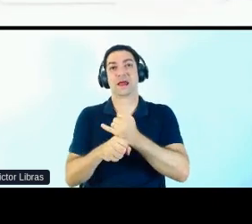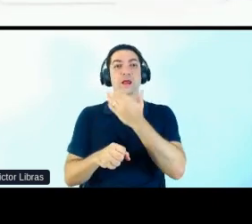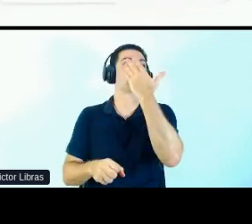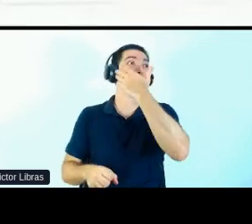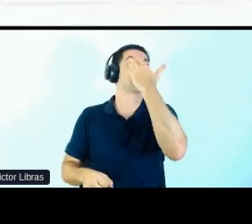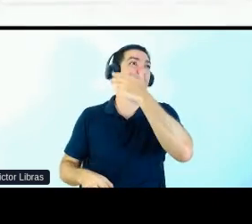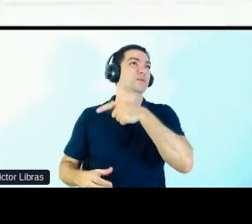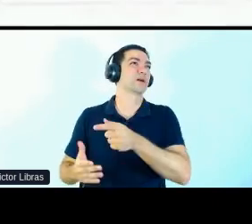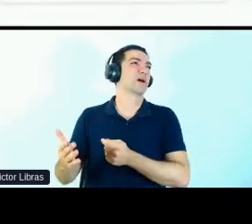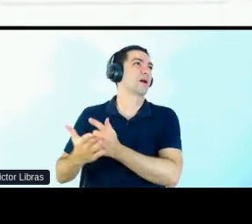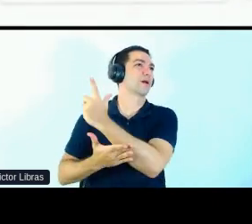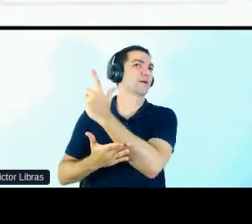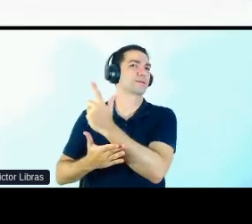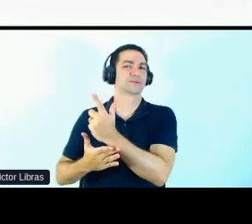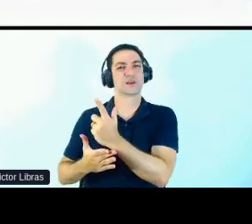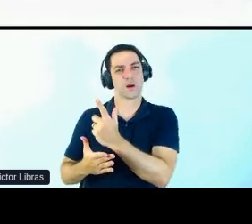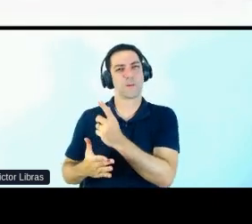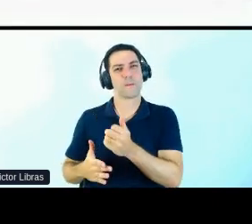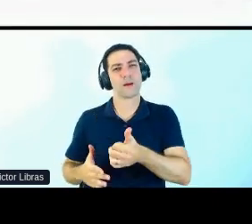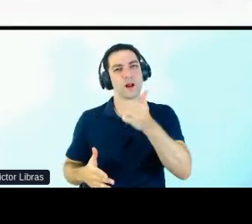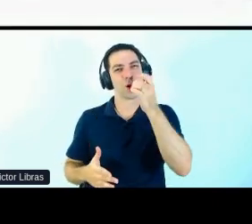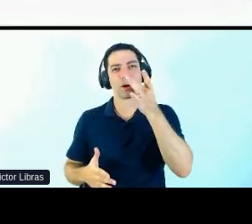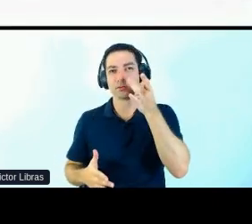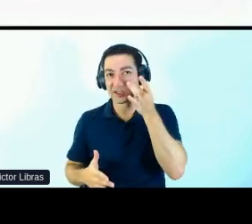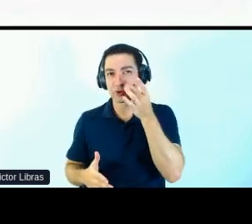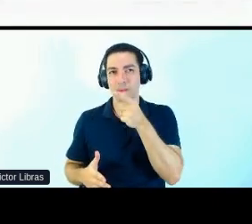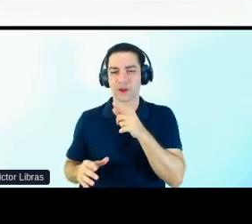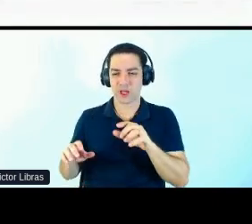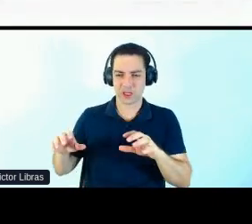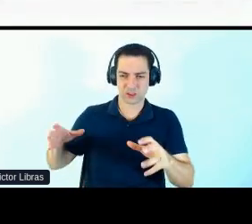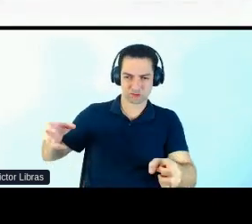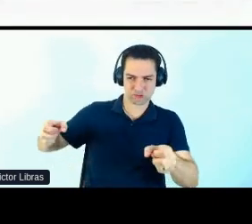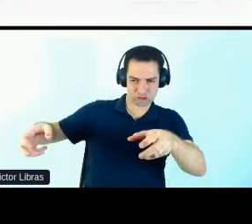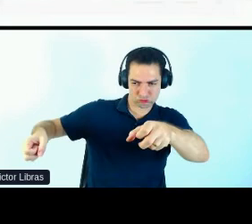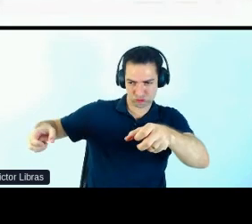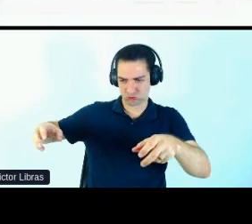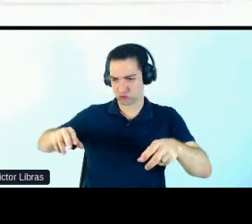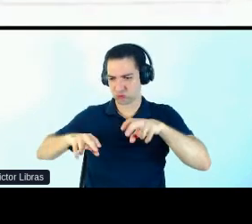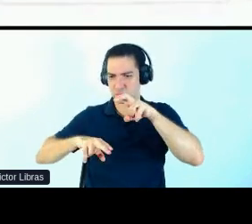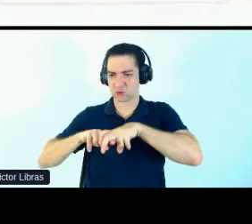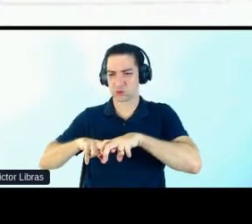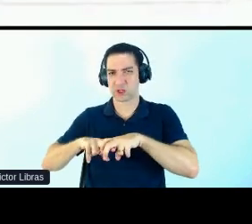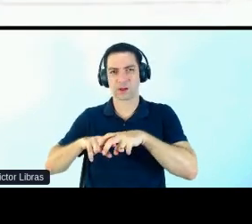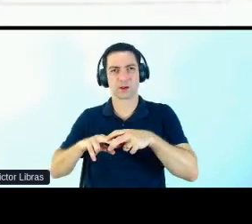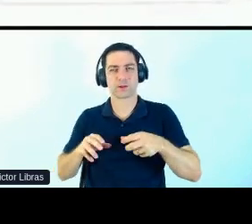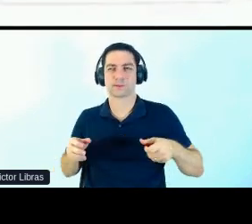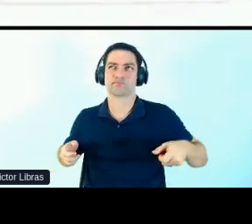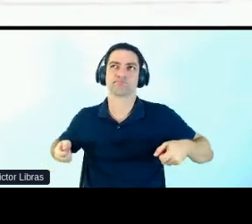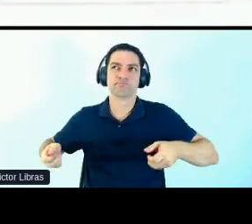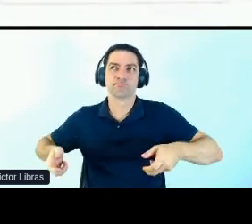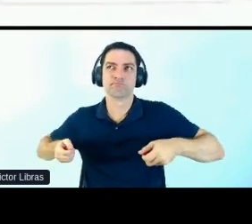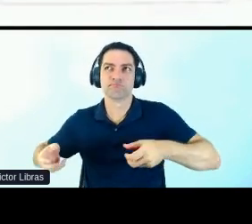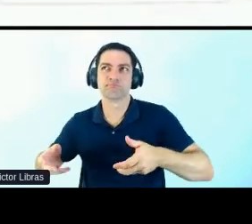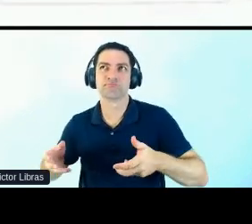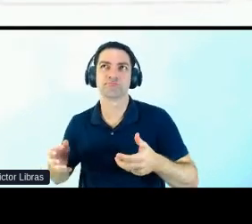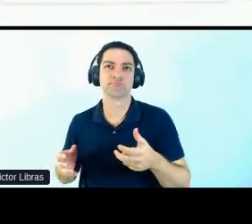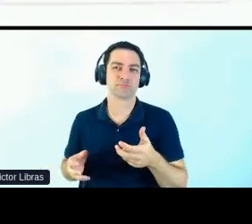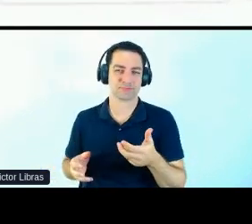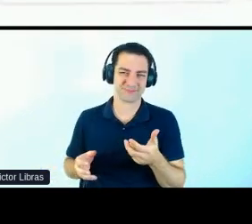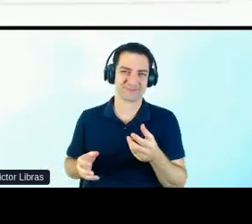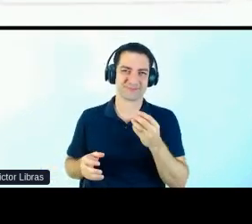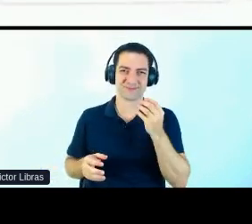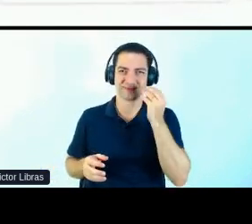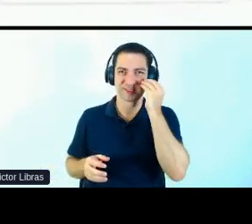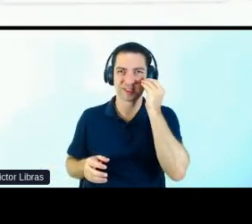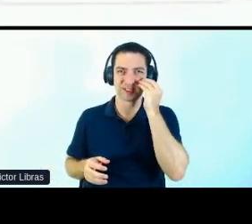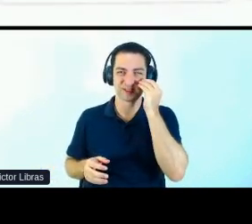É melhor você conhecer pessoalmente antes, né? Para você ver, sentir. Até porque tem muitas cadeiras de